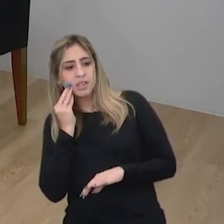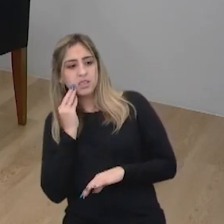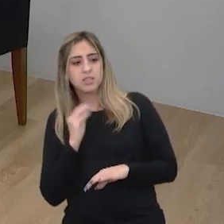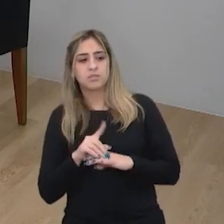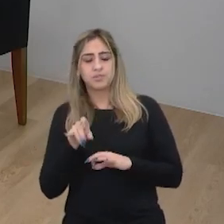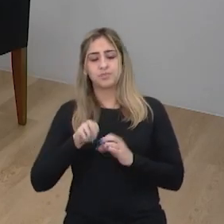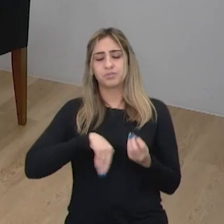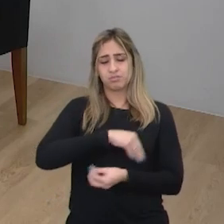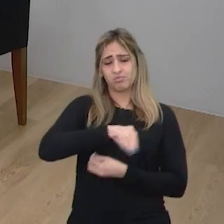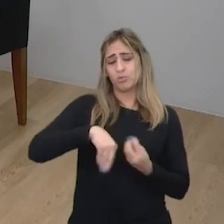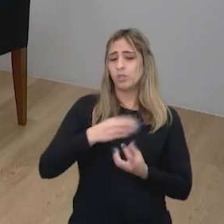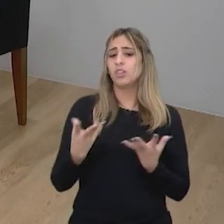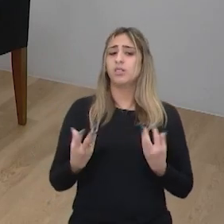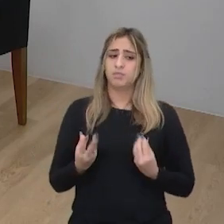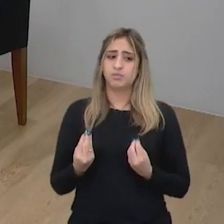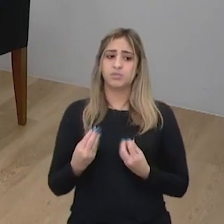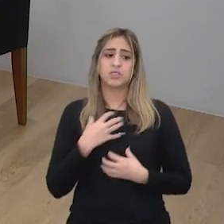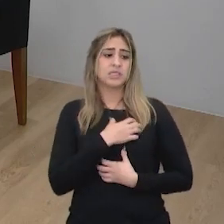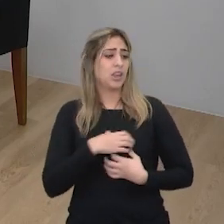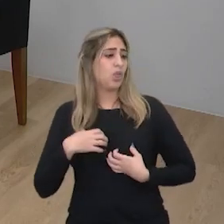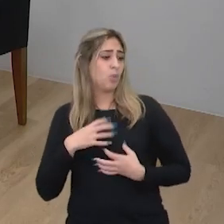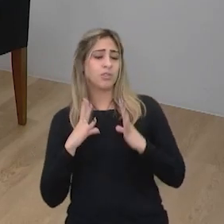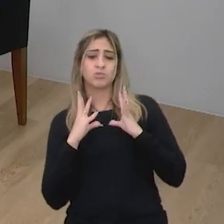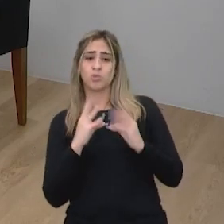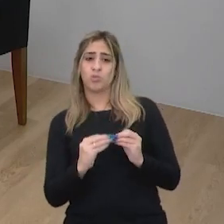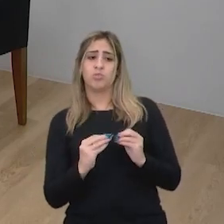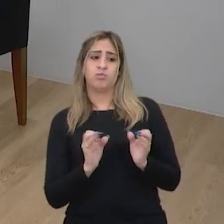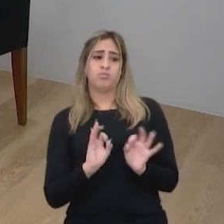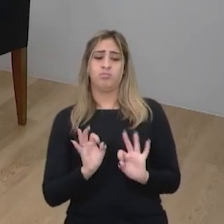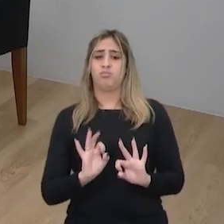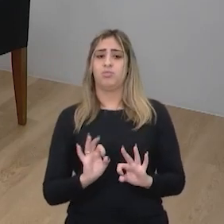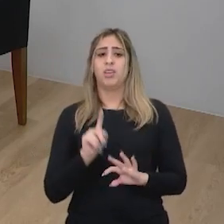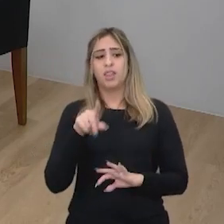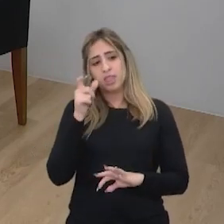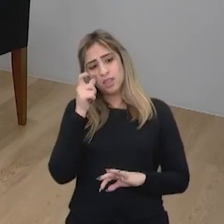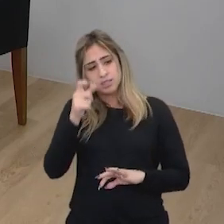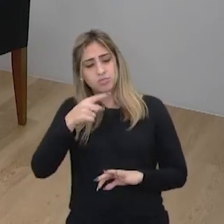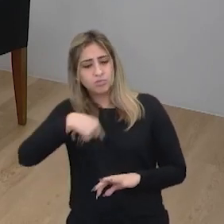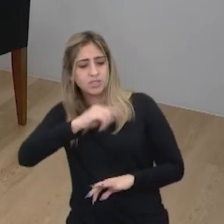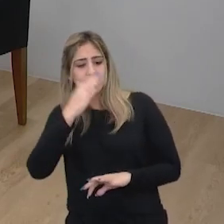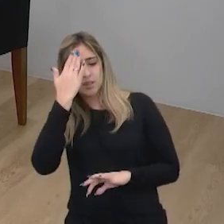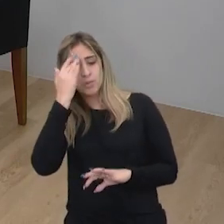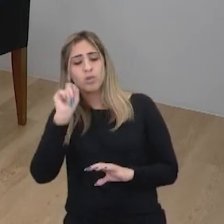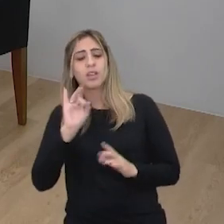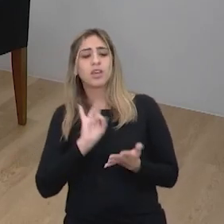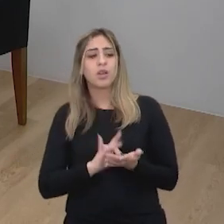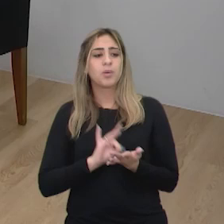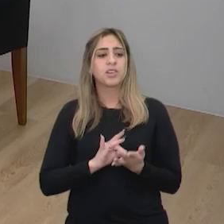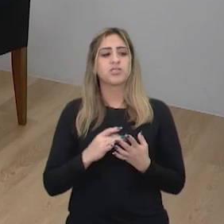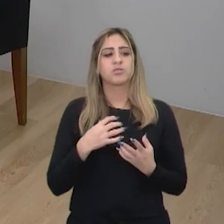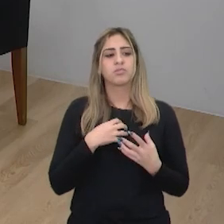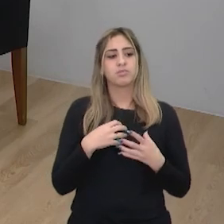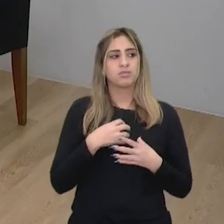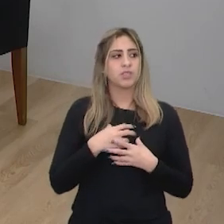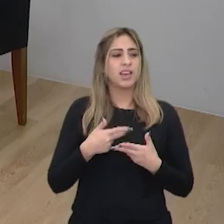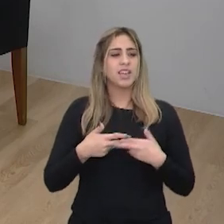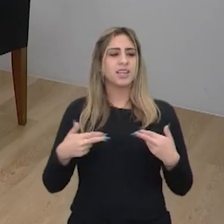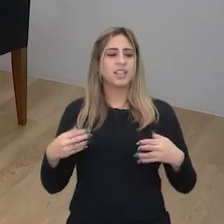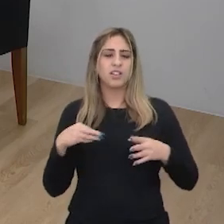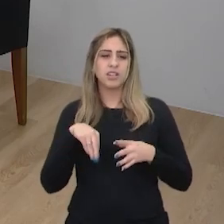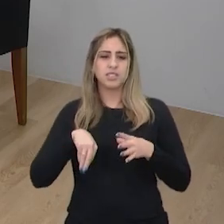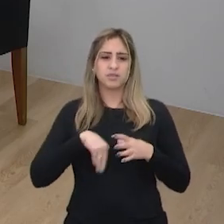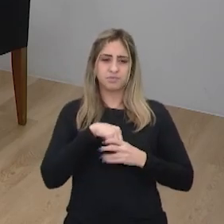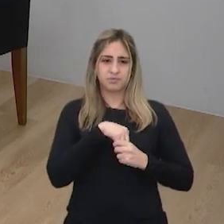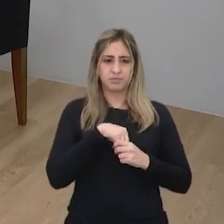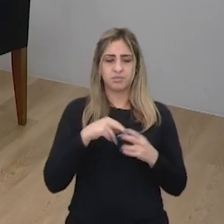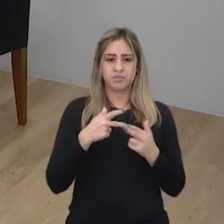se mistura muito, né? Sintoma de tudo, nem tudo. É interessante você saber o que você realmente está sentindo, se aquilo é uma coisa